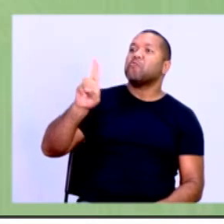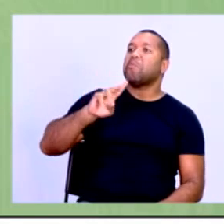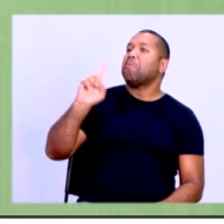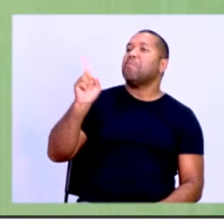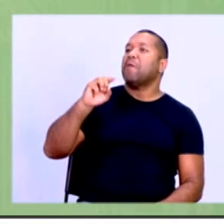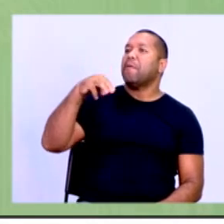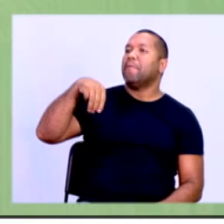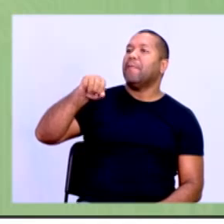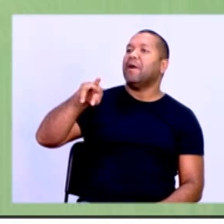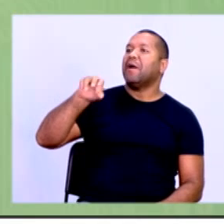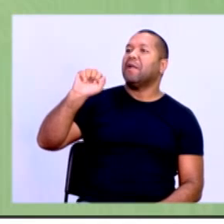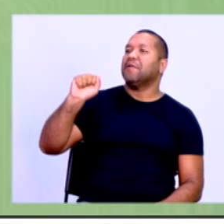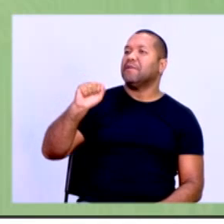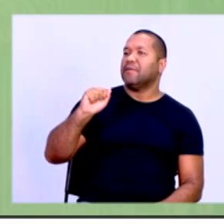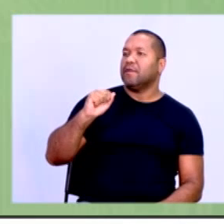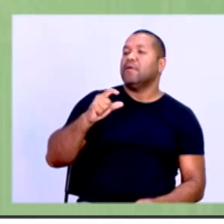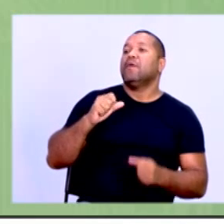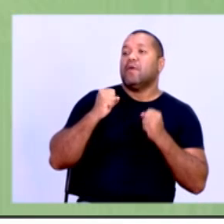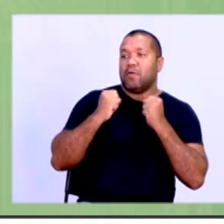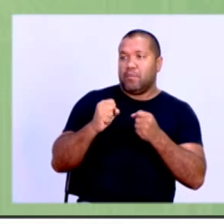fazer algumas